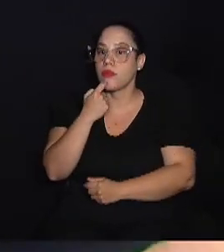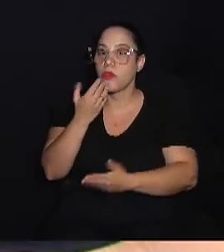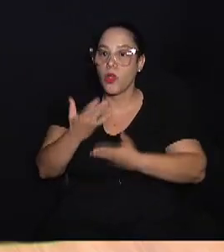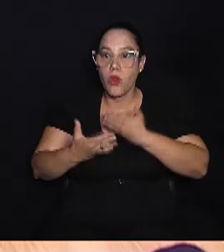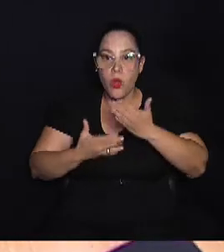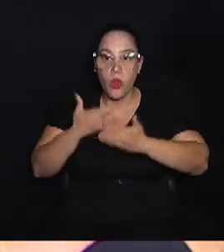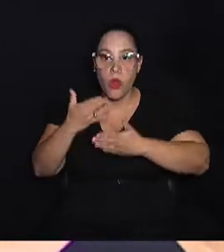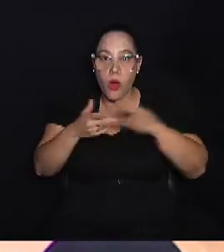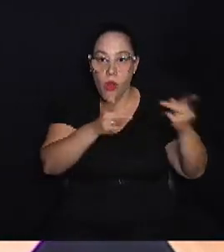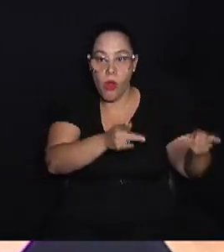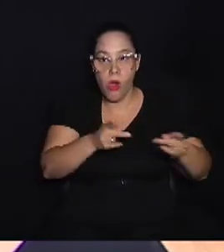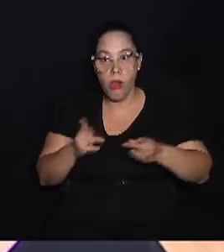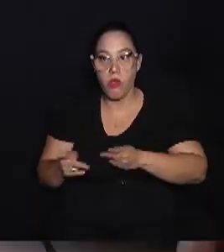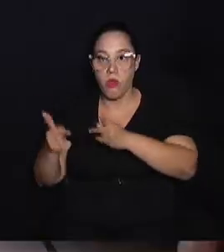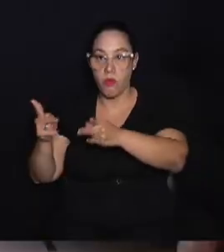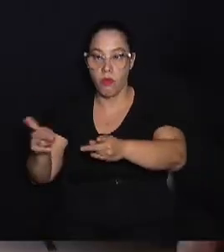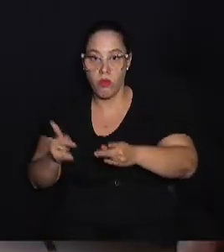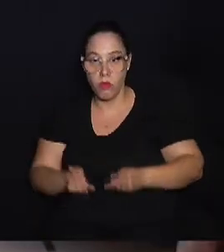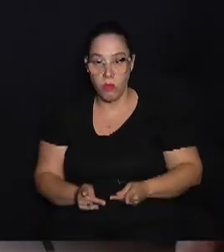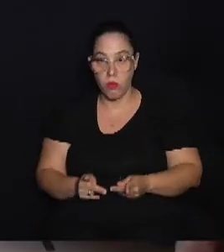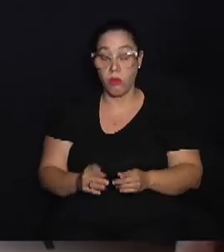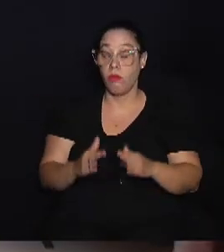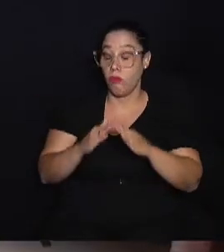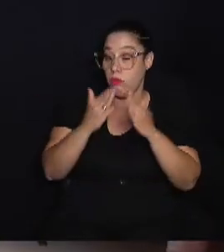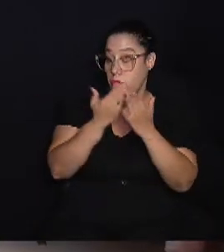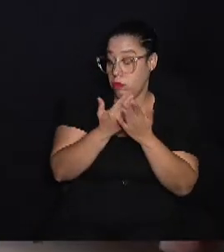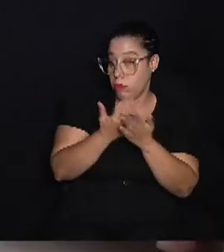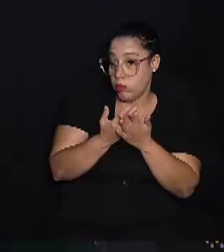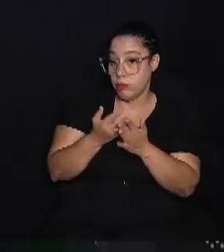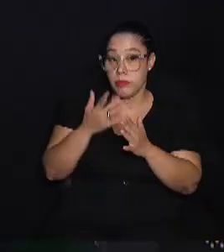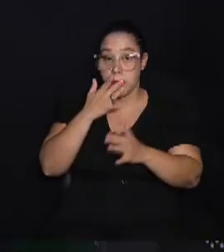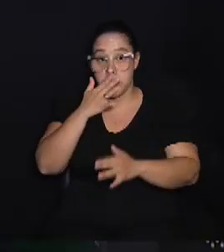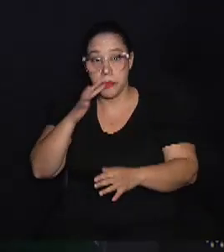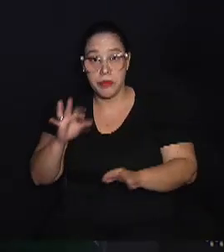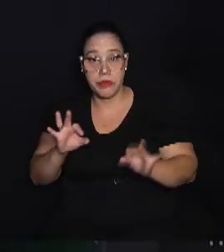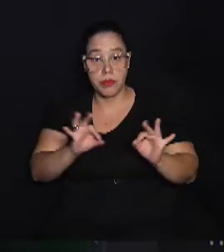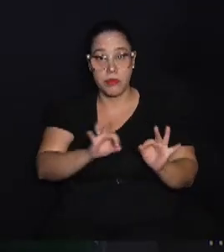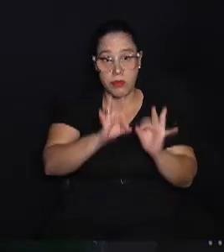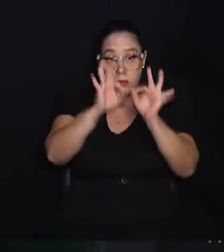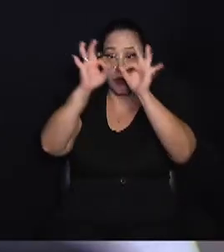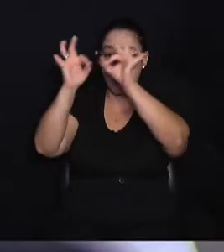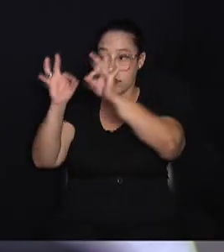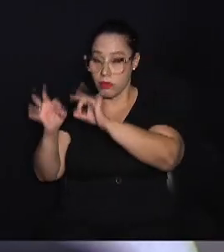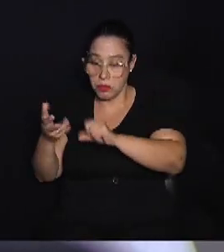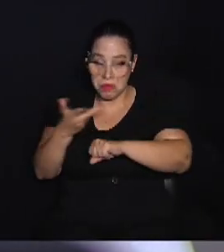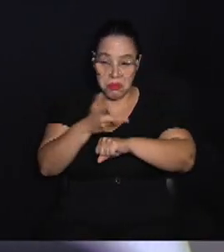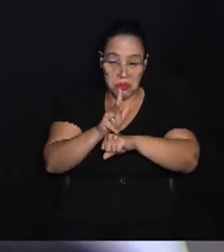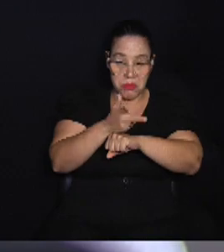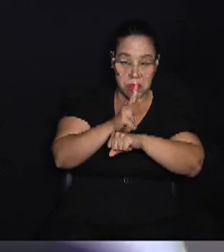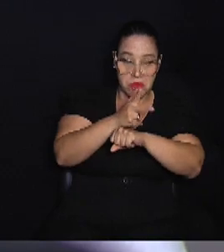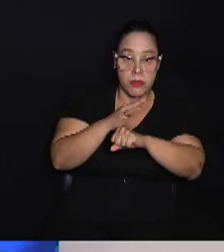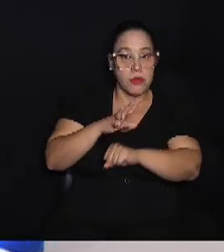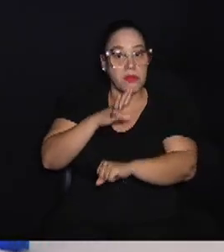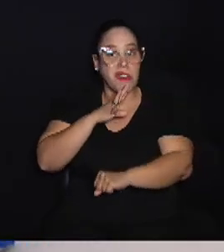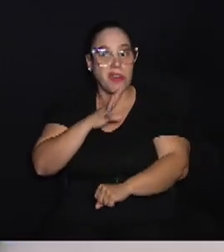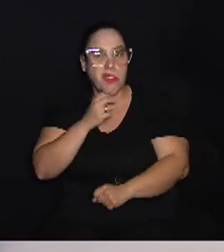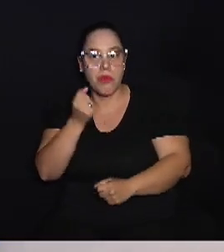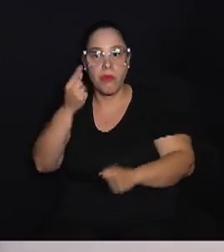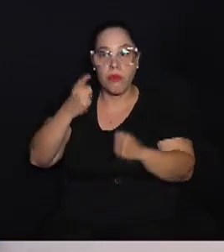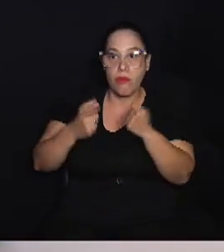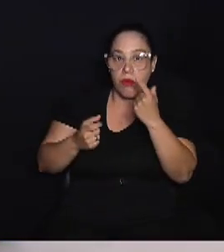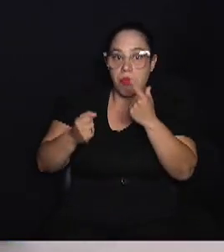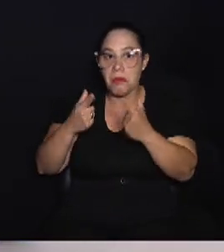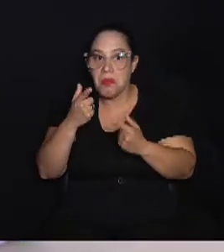promove visitas guiadas a escolas. As crianças assistiram a vídeos institucionais e conheceram um pouco mais sobre